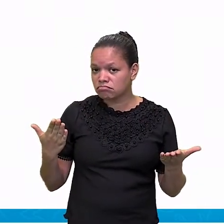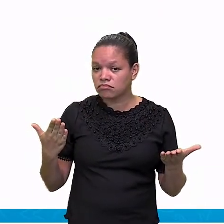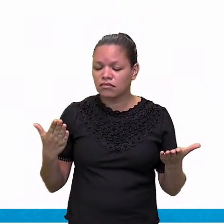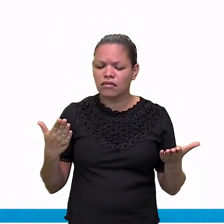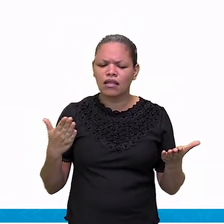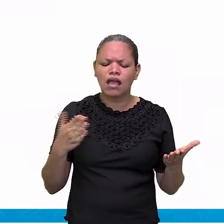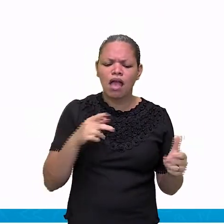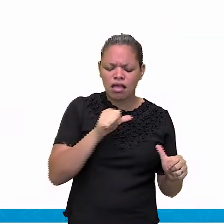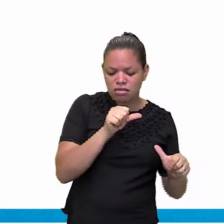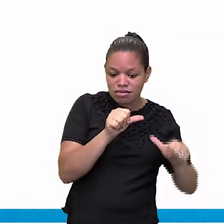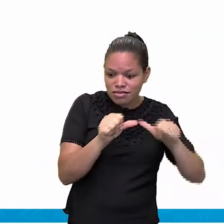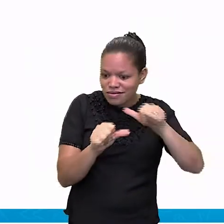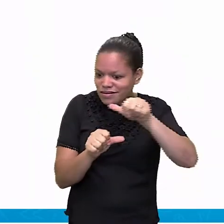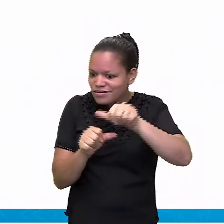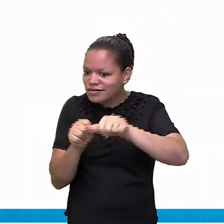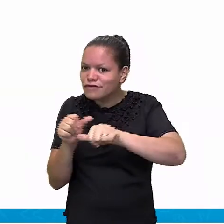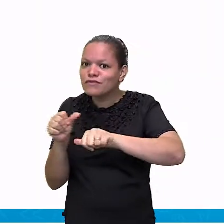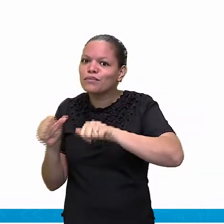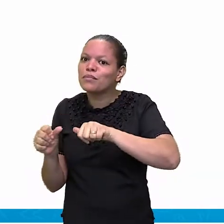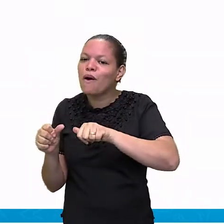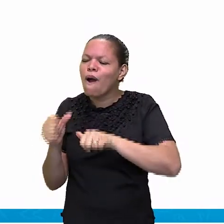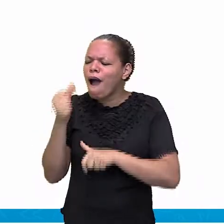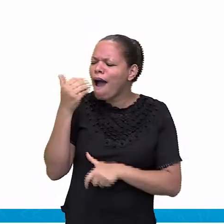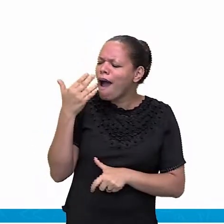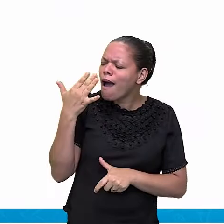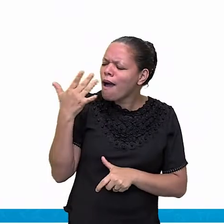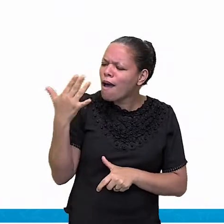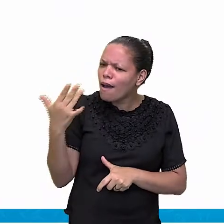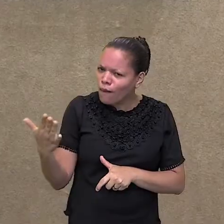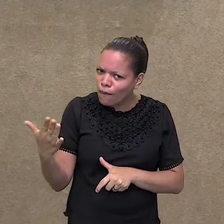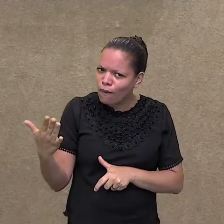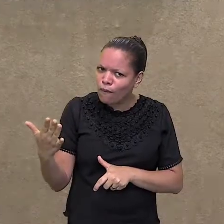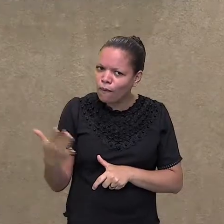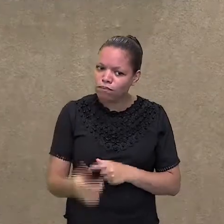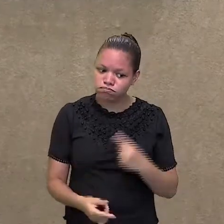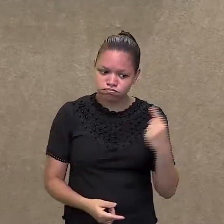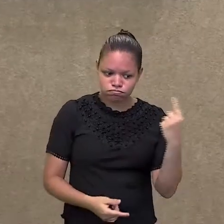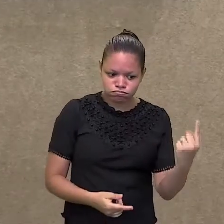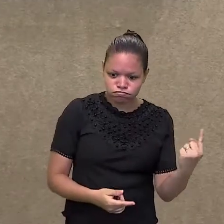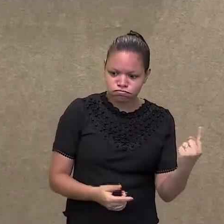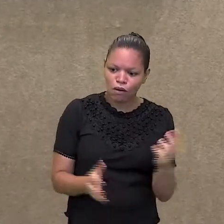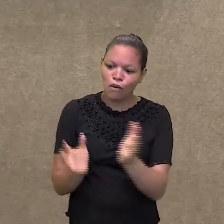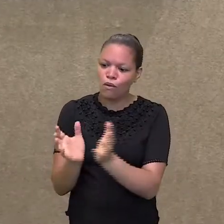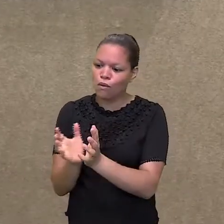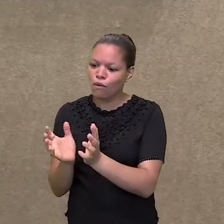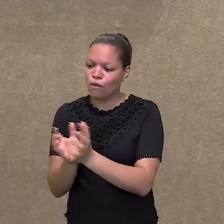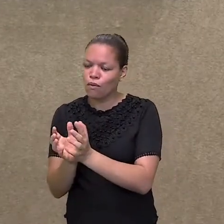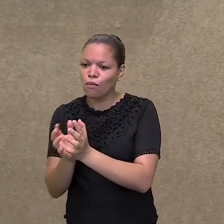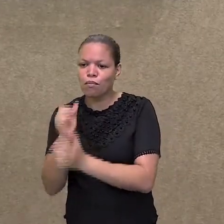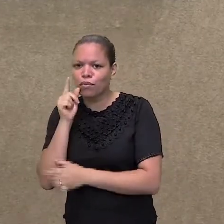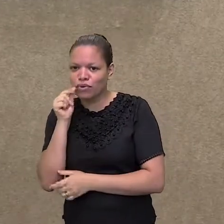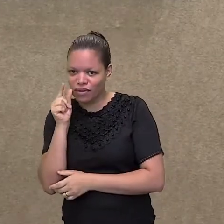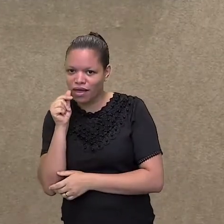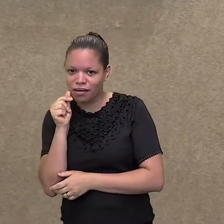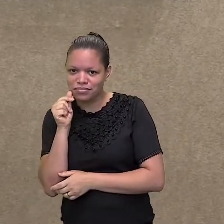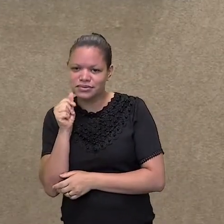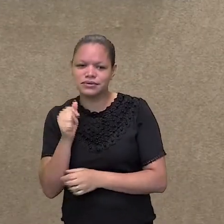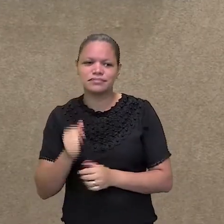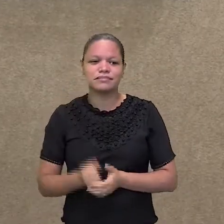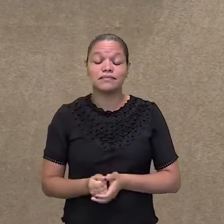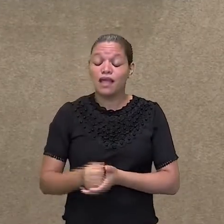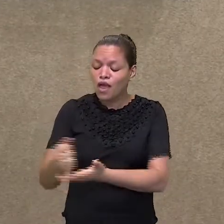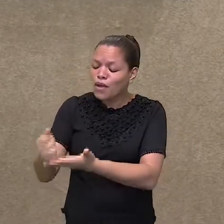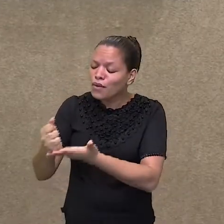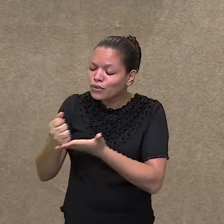A cor. Então, da mesma forma, eu trouxe aqui para representar a nossa aula, que aqui eu